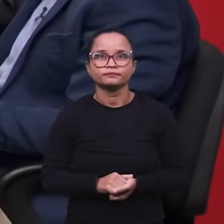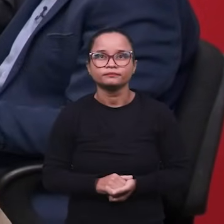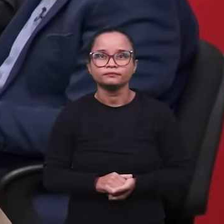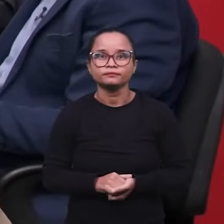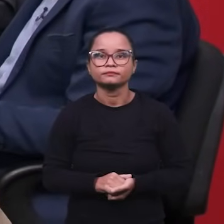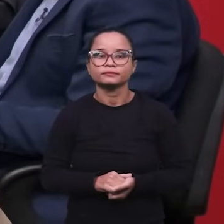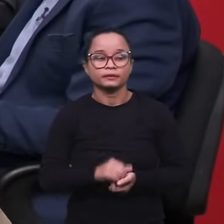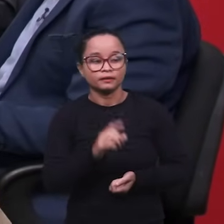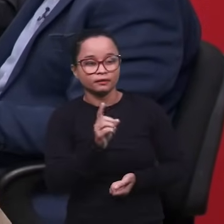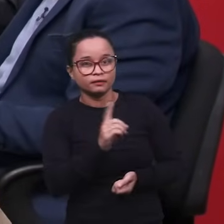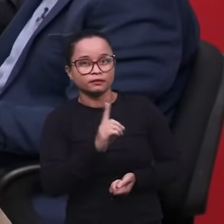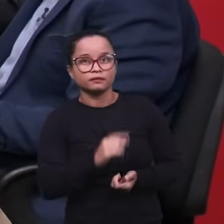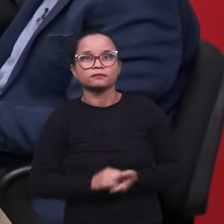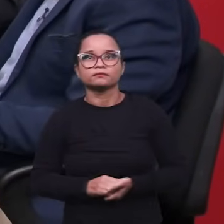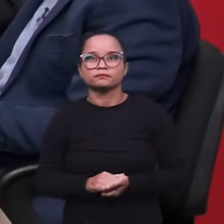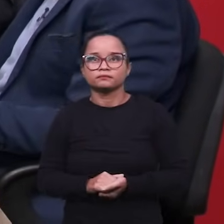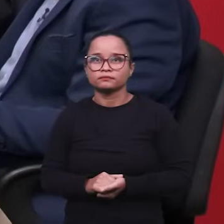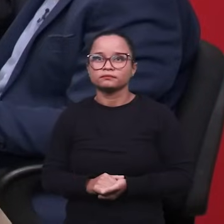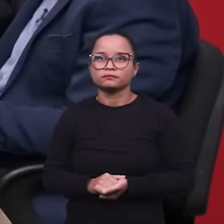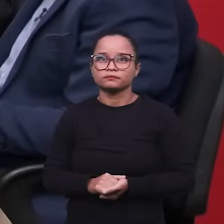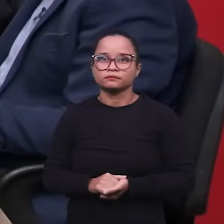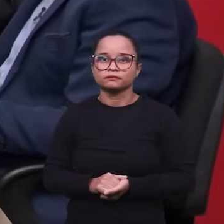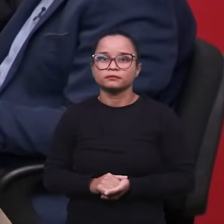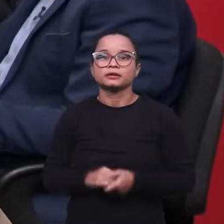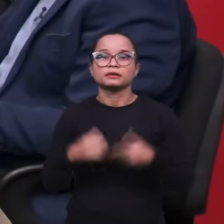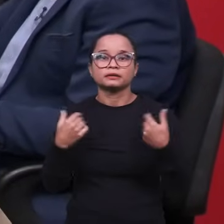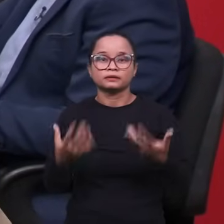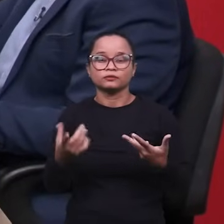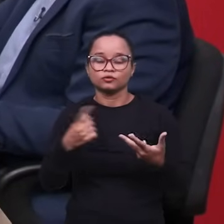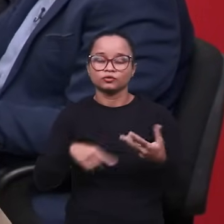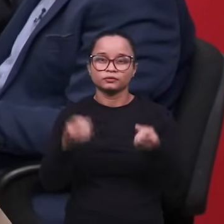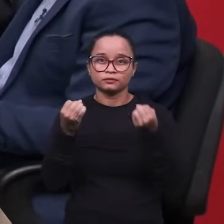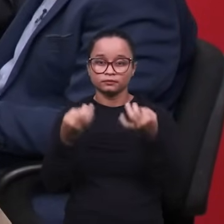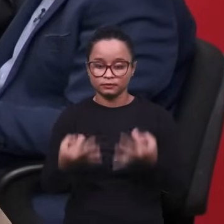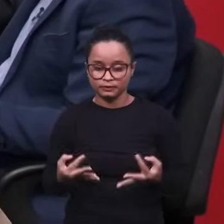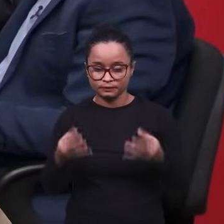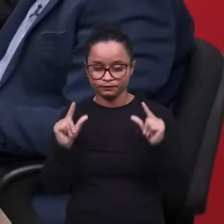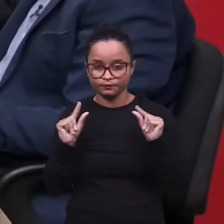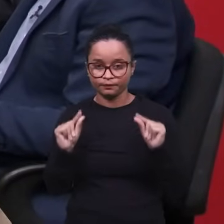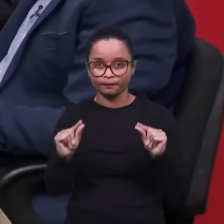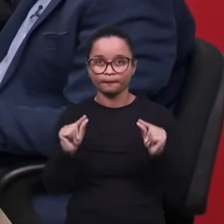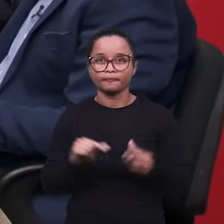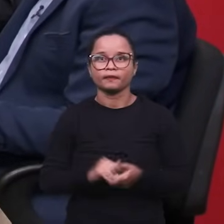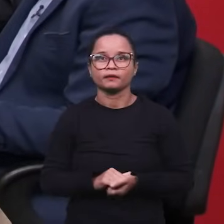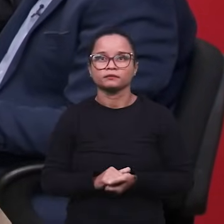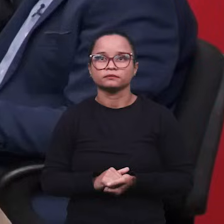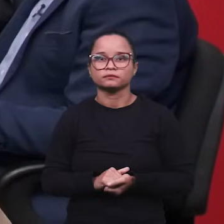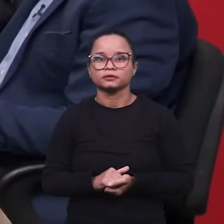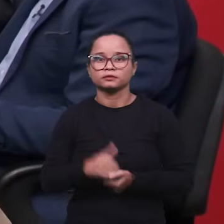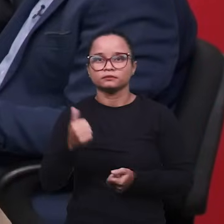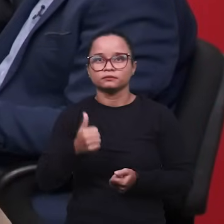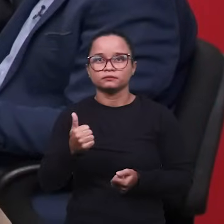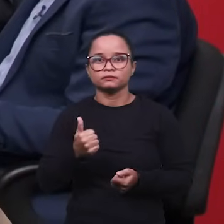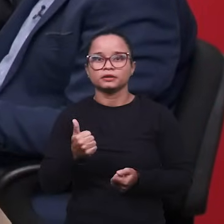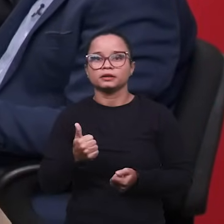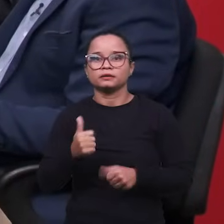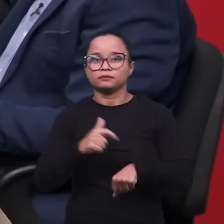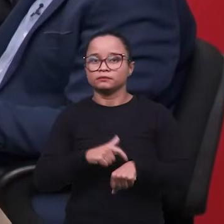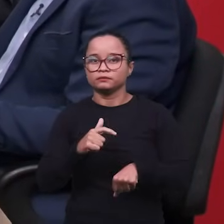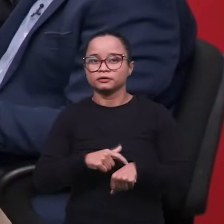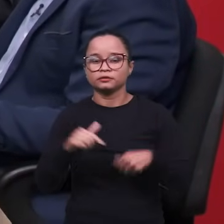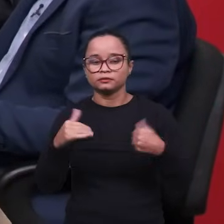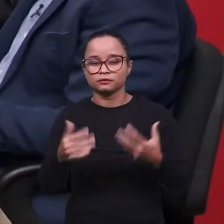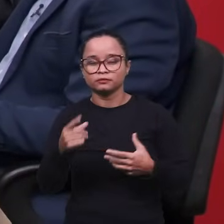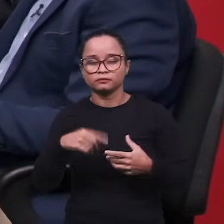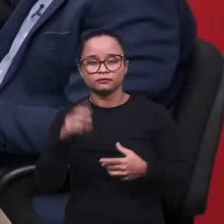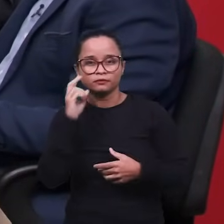até hoje desse não. Uma desobediência, né? Nós falamos disso no Passado, primeiro episódio, né? Então, a